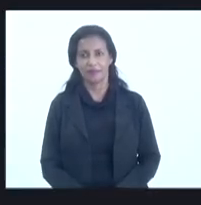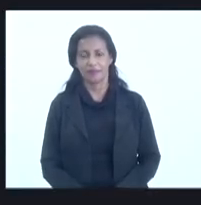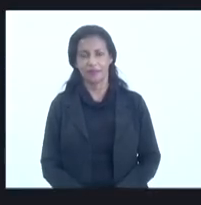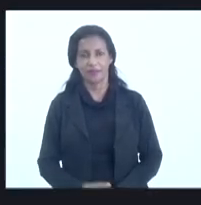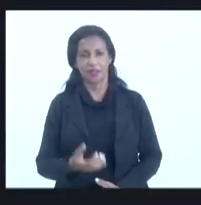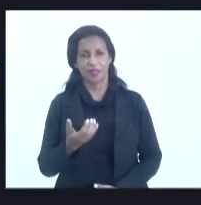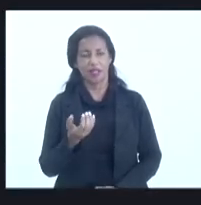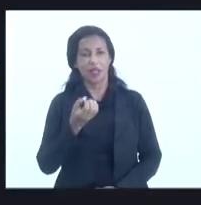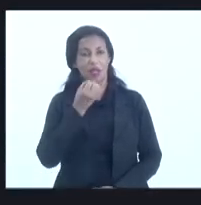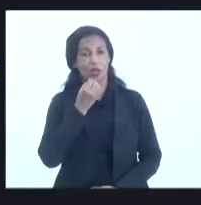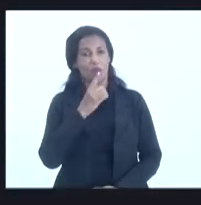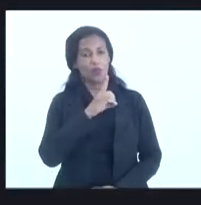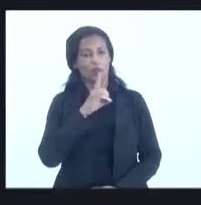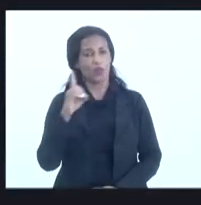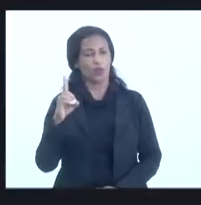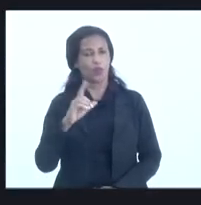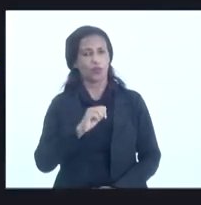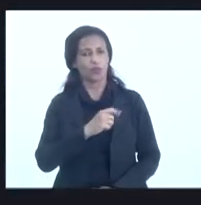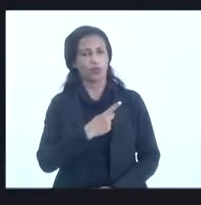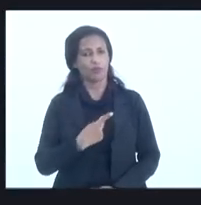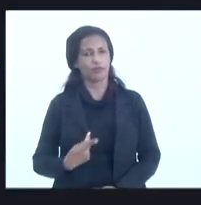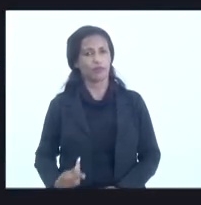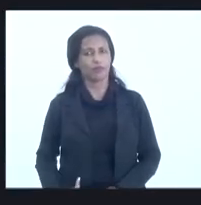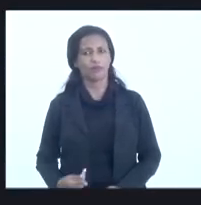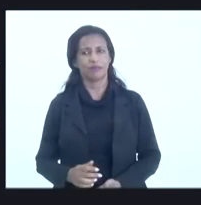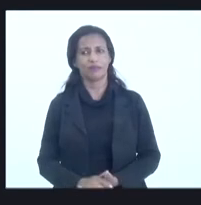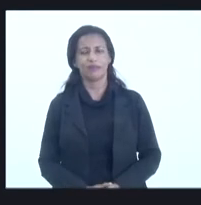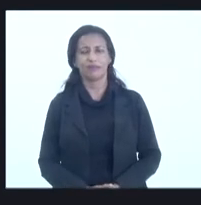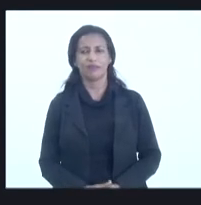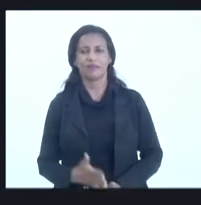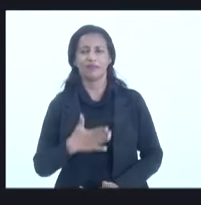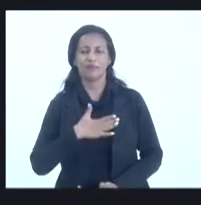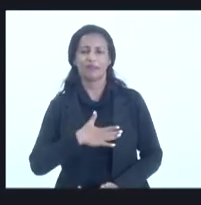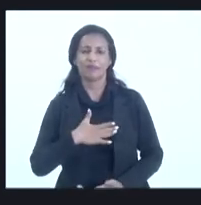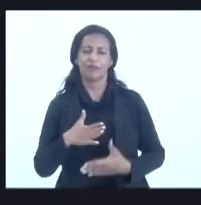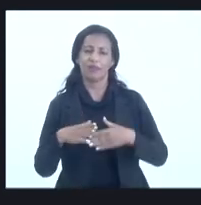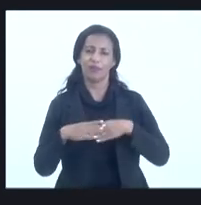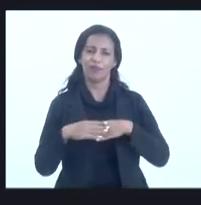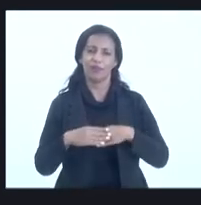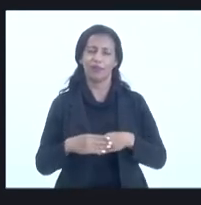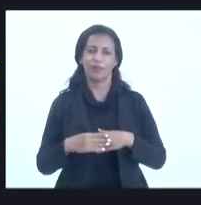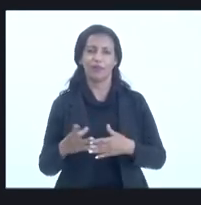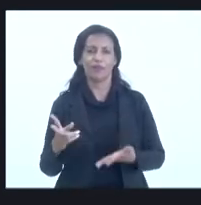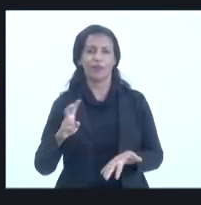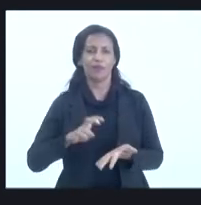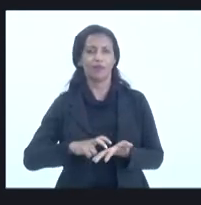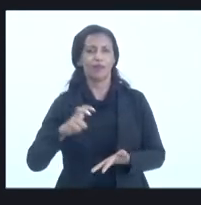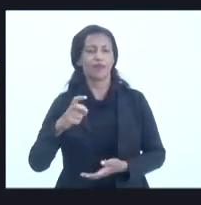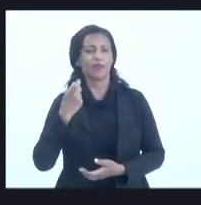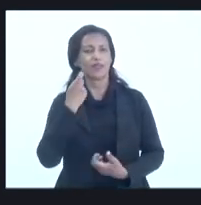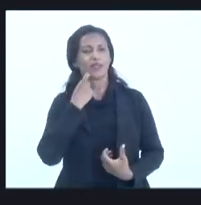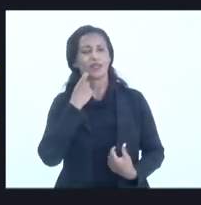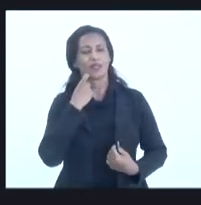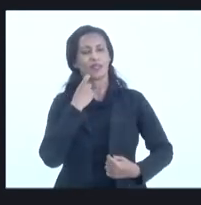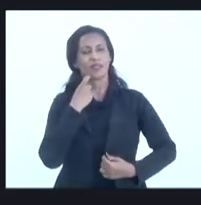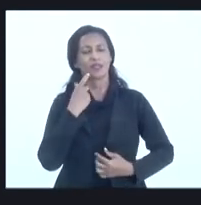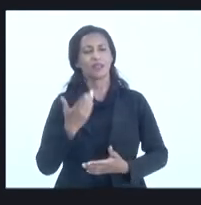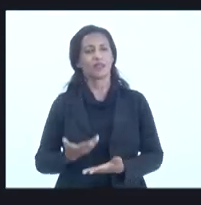Bom dia, presidente André Ciciliano. Gostaria de saudar, nessa manhã de sexta-feira, o anfitrião,